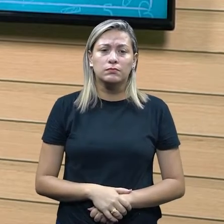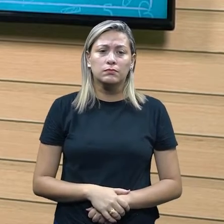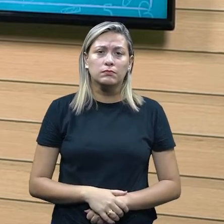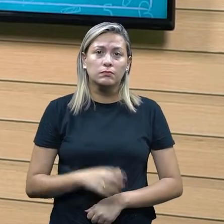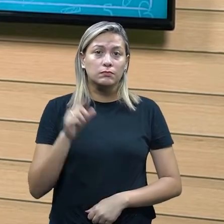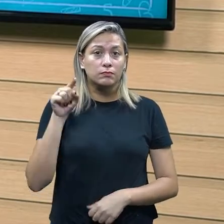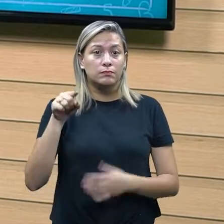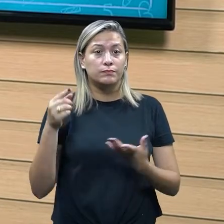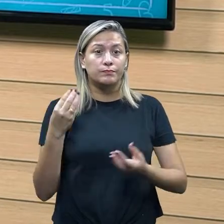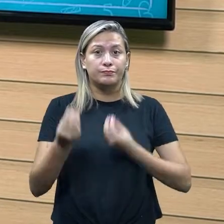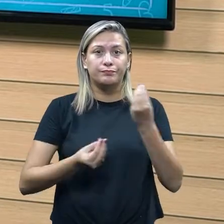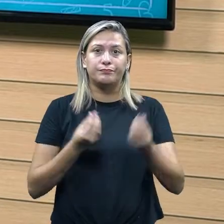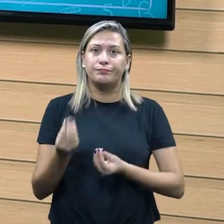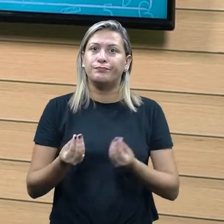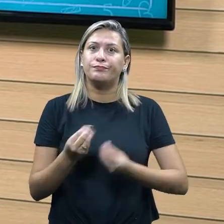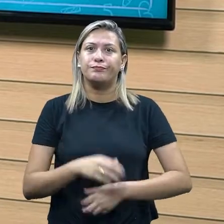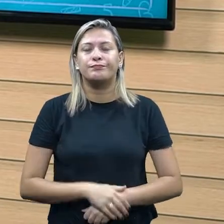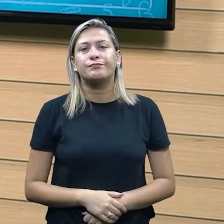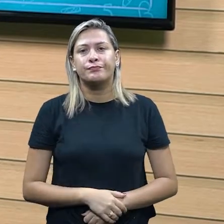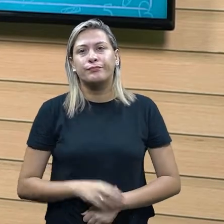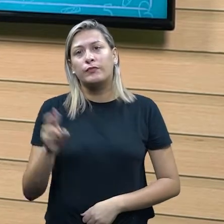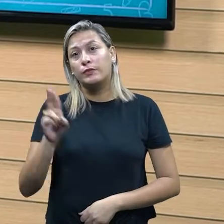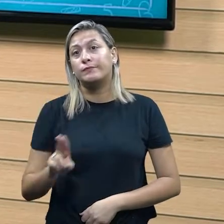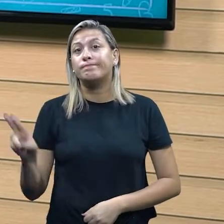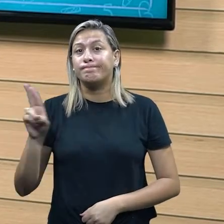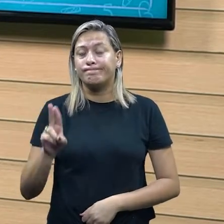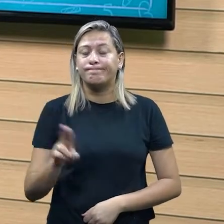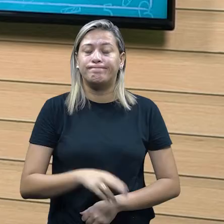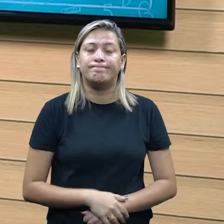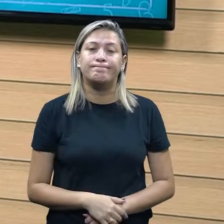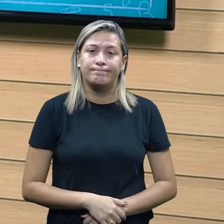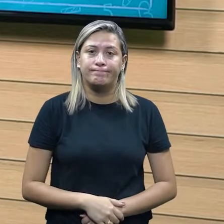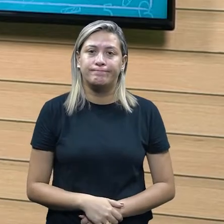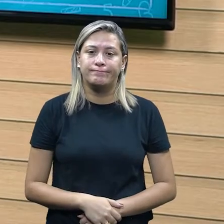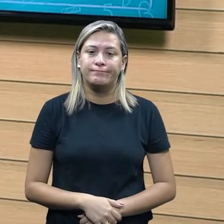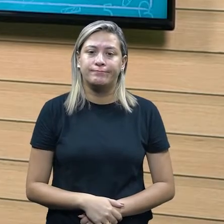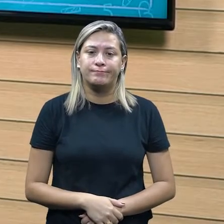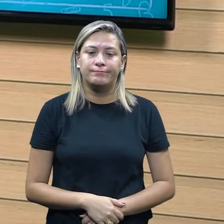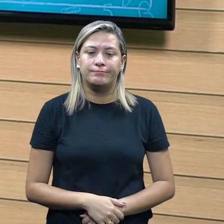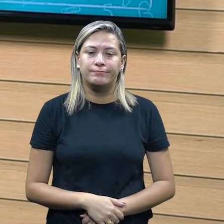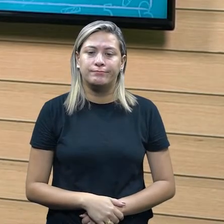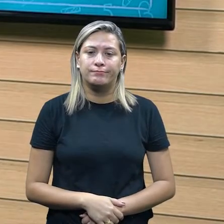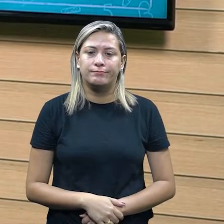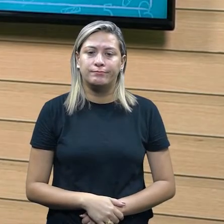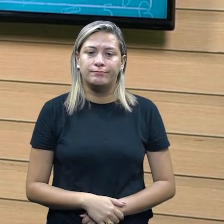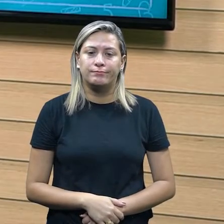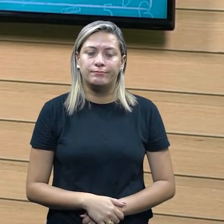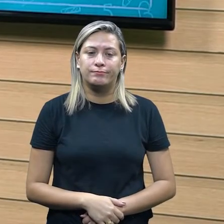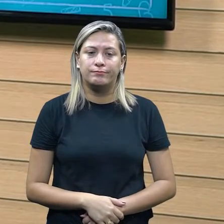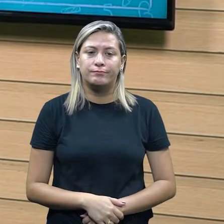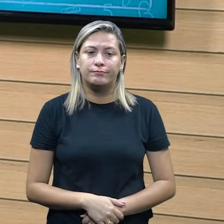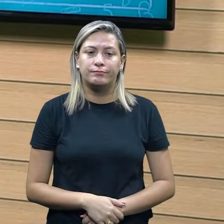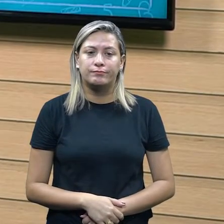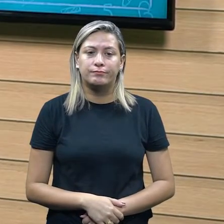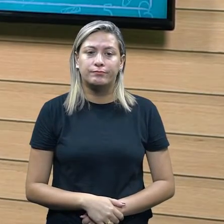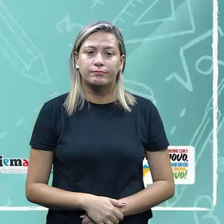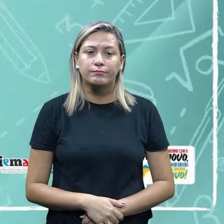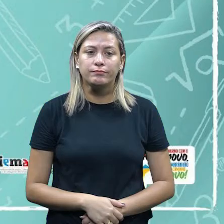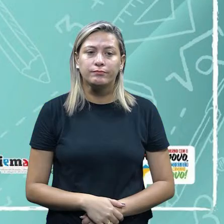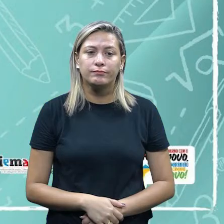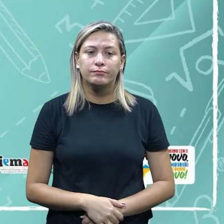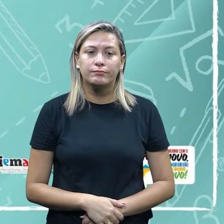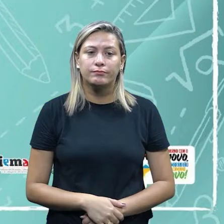se defrontar ali com uma situação que você não vai conseguir mexer. Você também vai conseguir mexer empregando a língua inglesa nesses comandos, tá